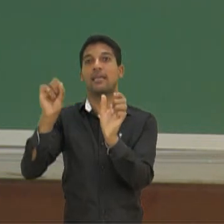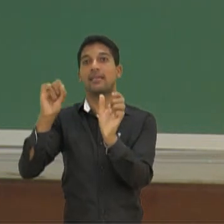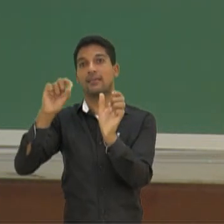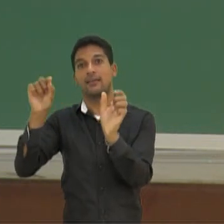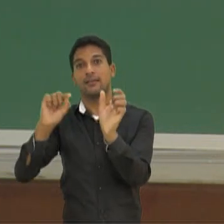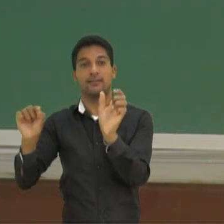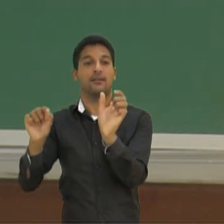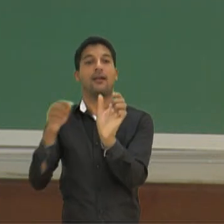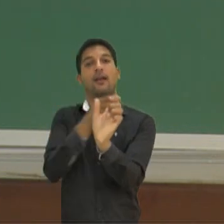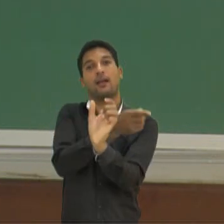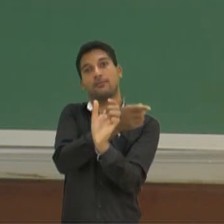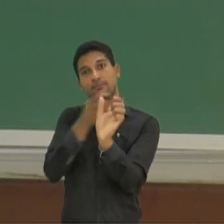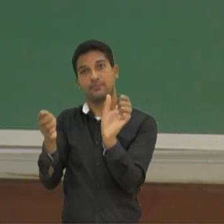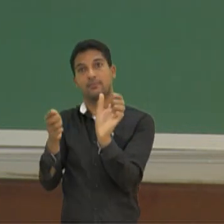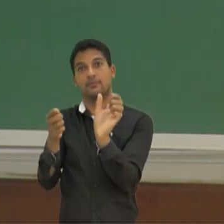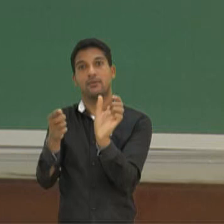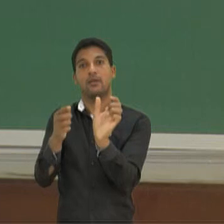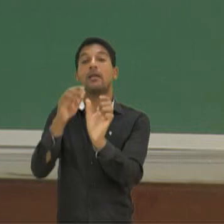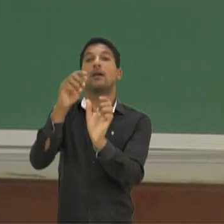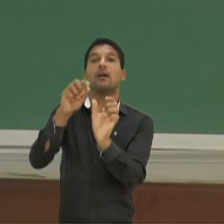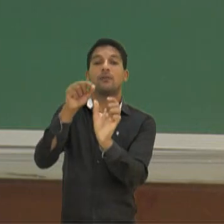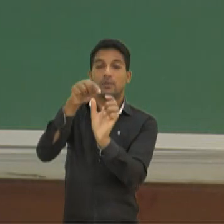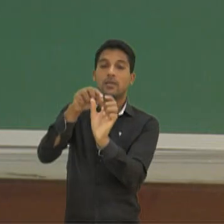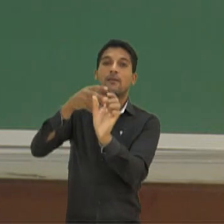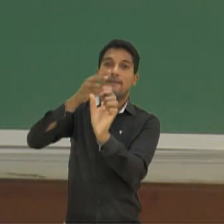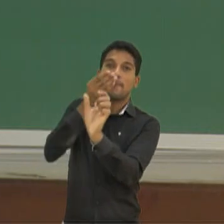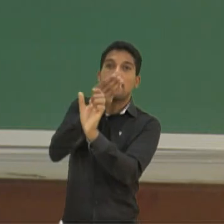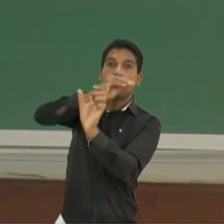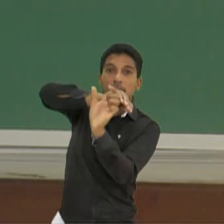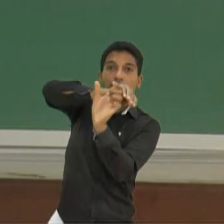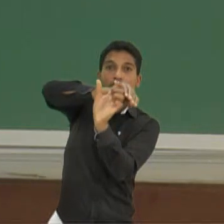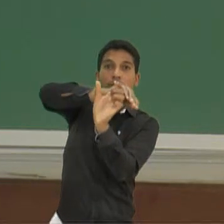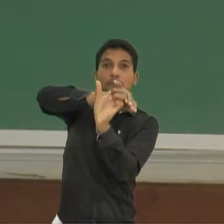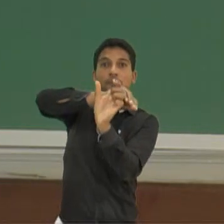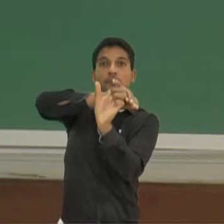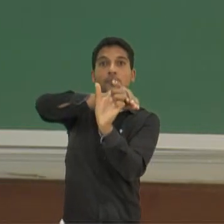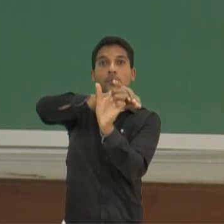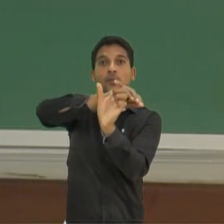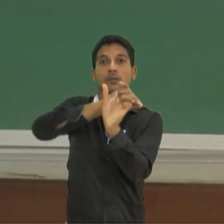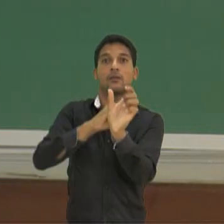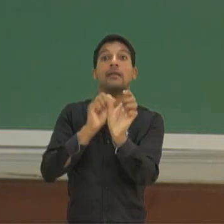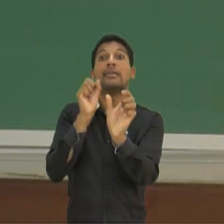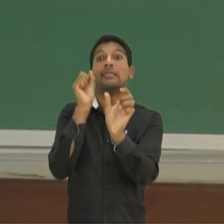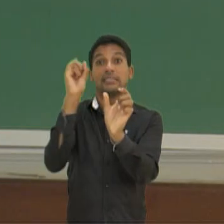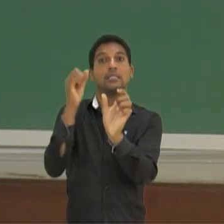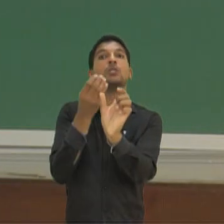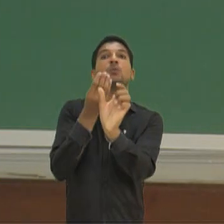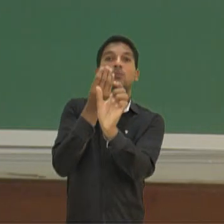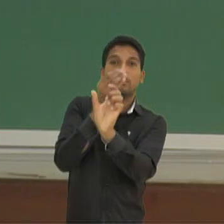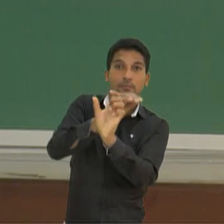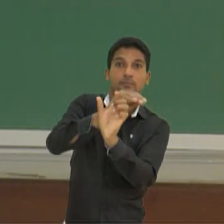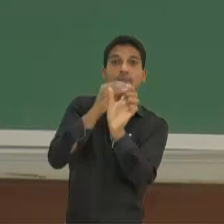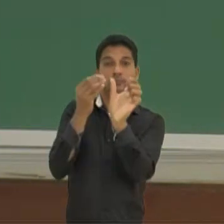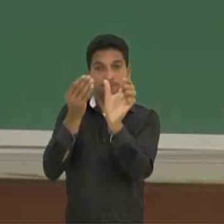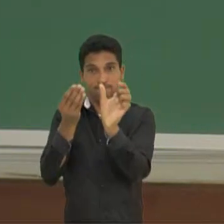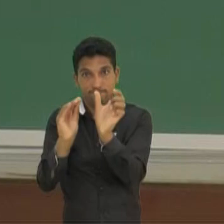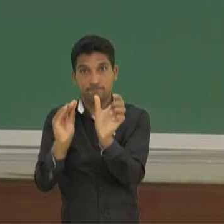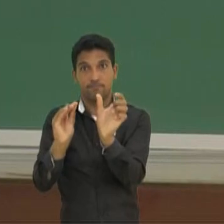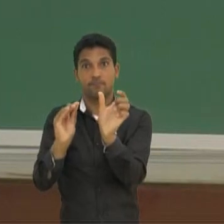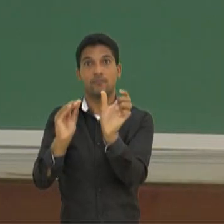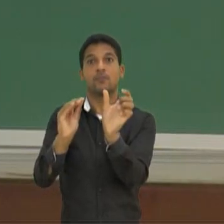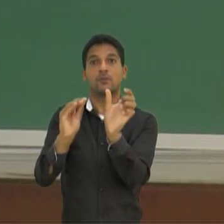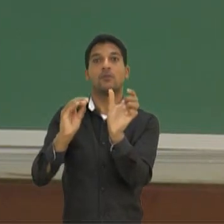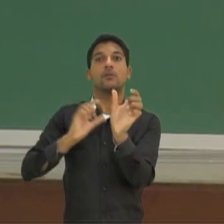derivação sufixal, porque eu acrescentei um sufixo. E se eu acrescentar prefixo e sufixo na palavra, né, eu vou ter